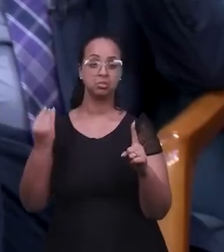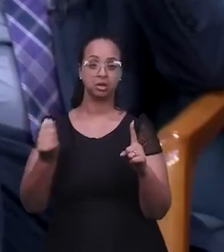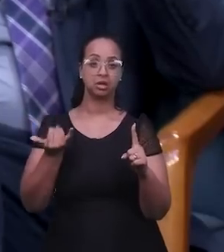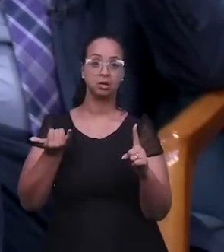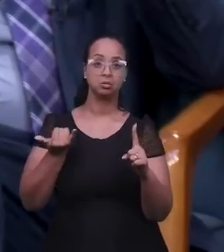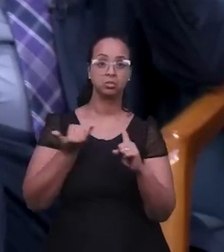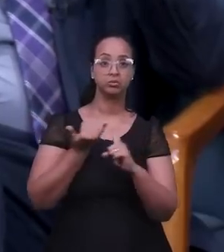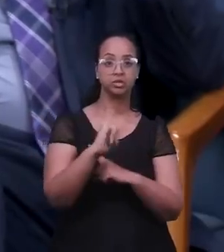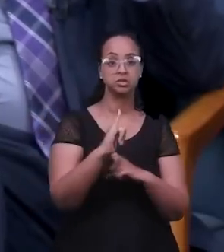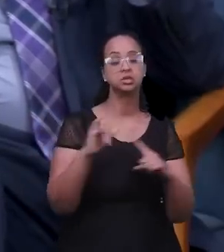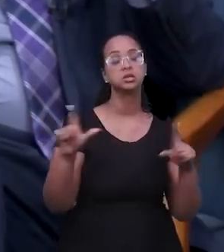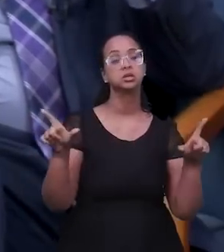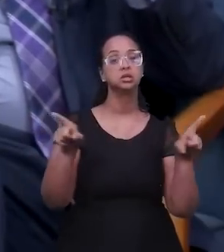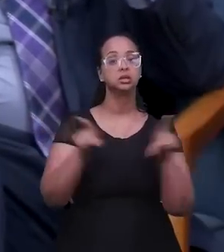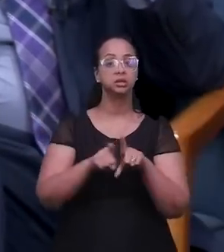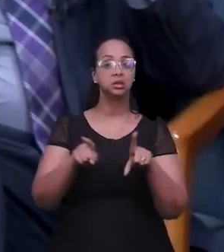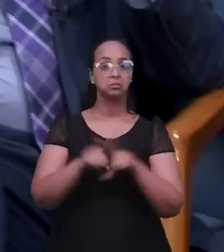profecia